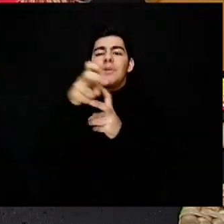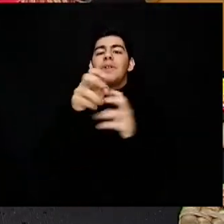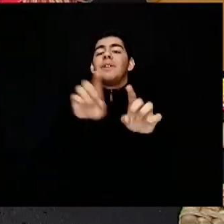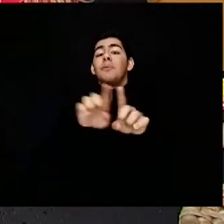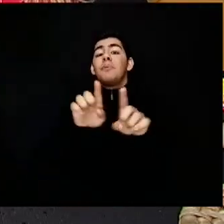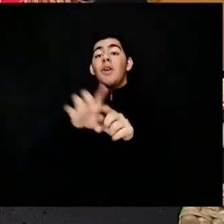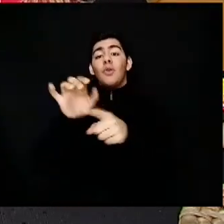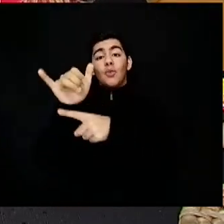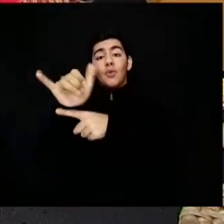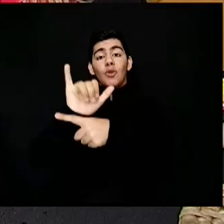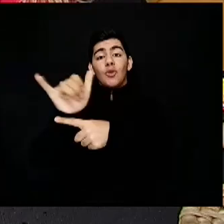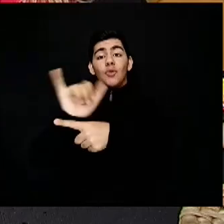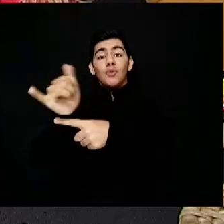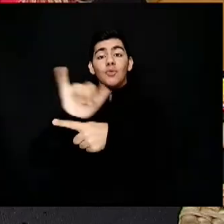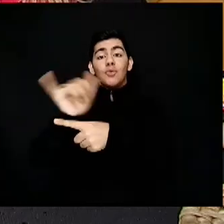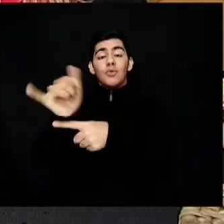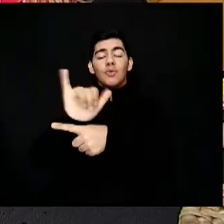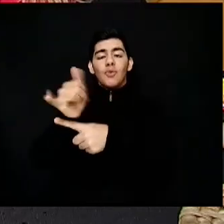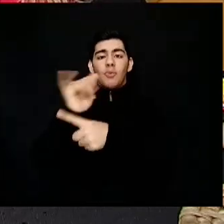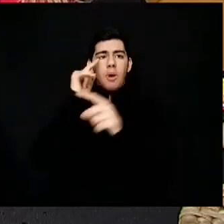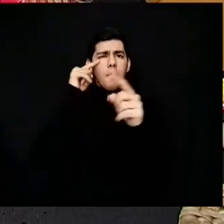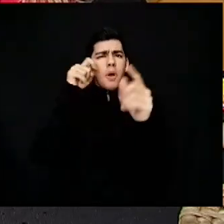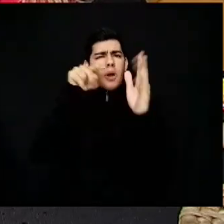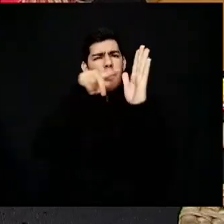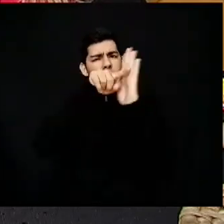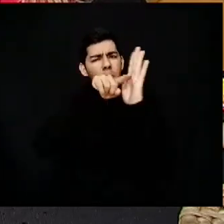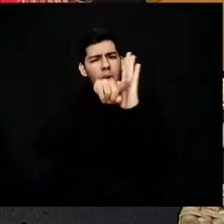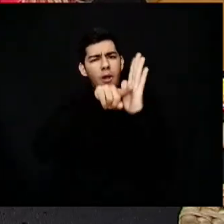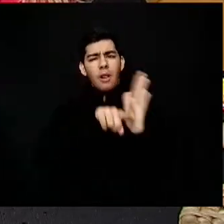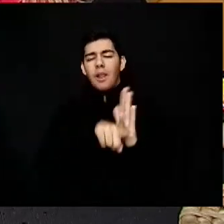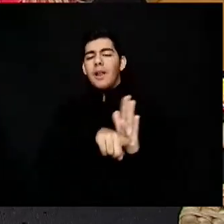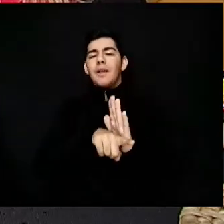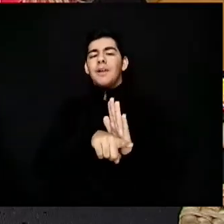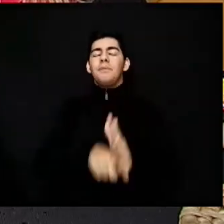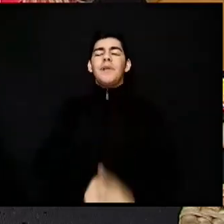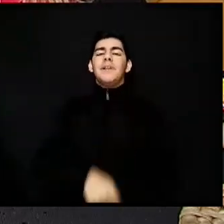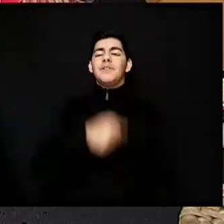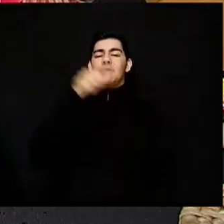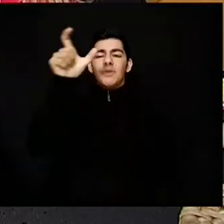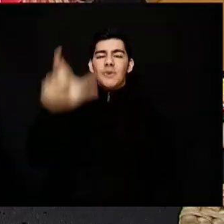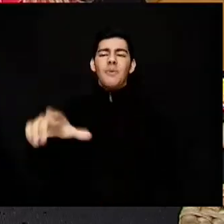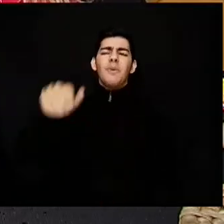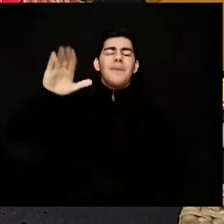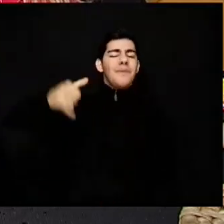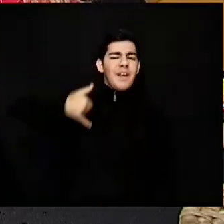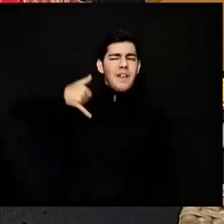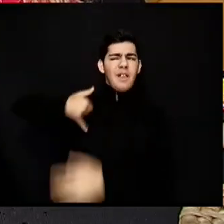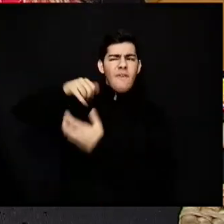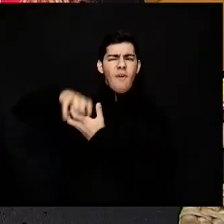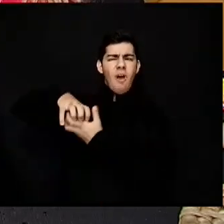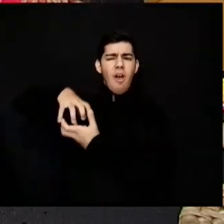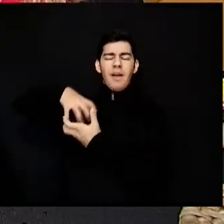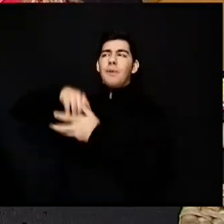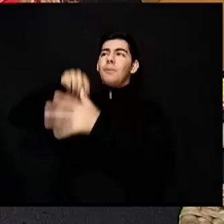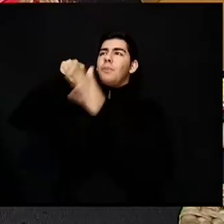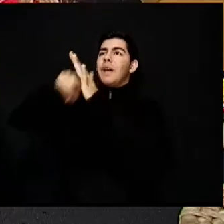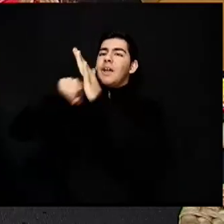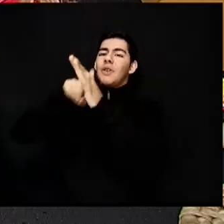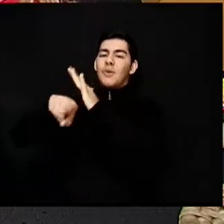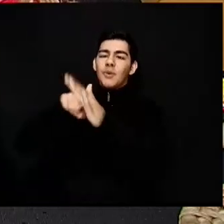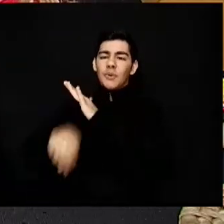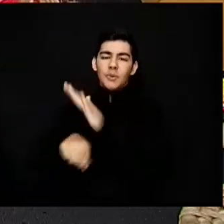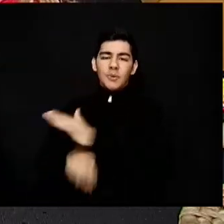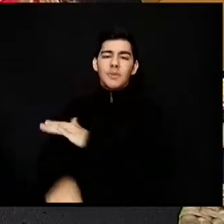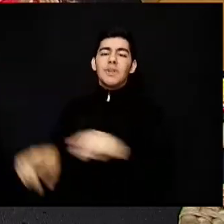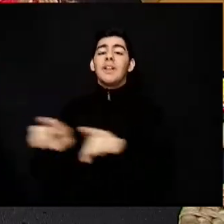vai consultando os mais velhos, né, que produzem, que fazem artesanato,